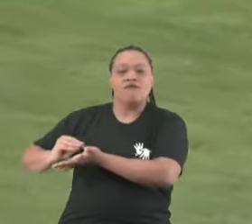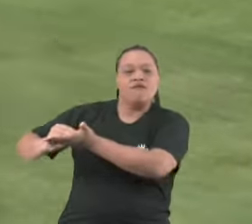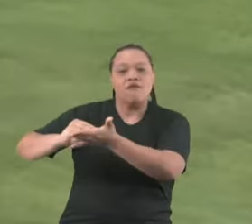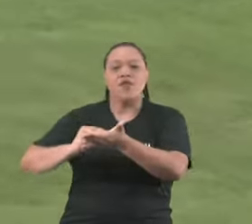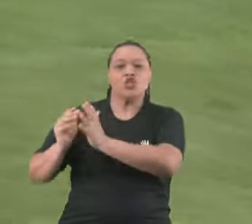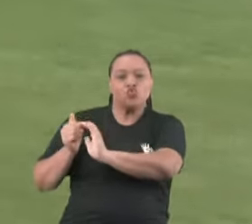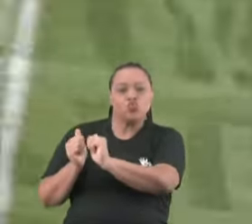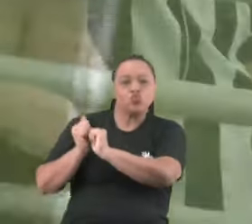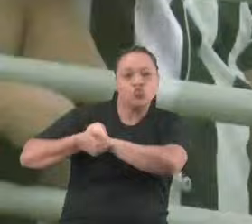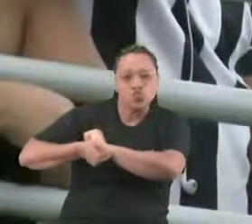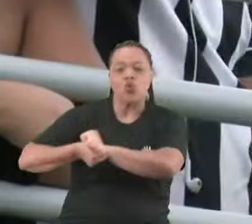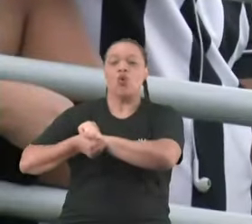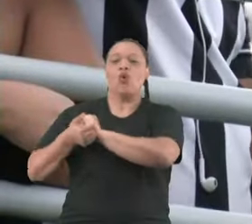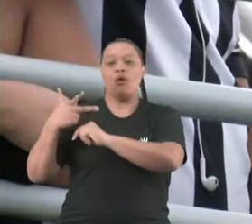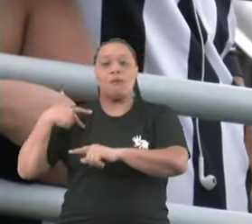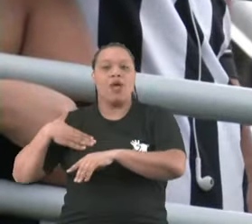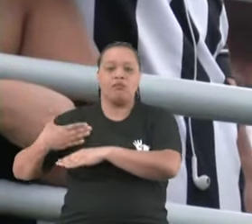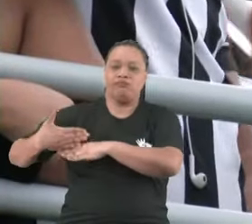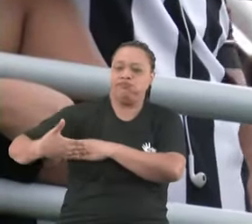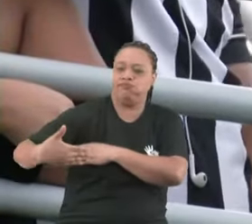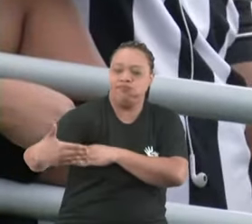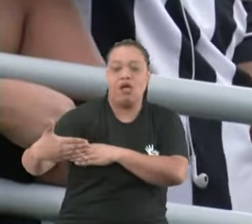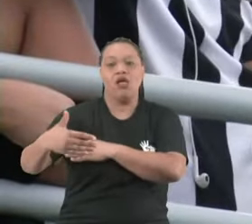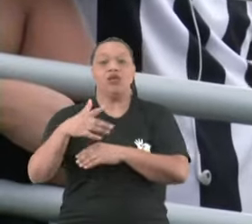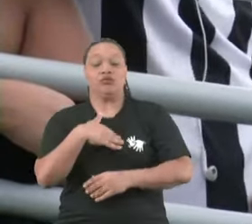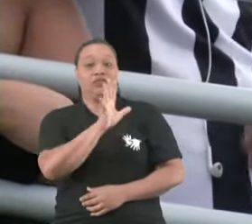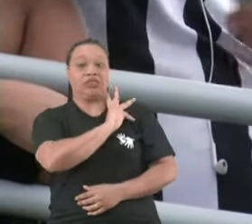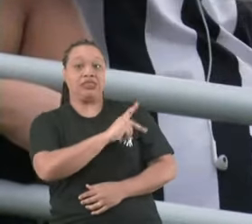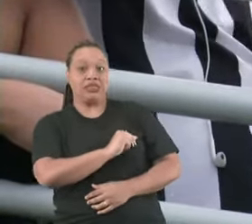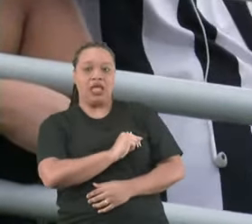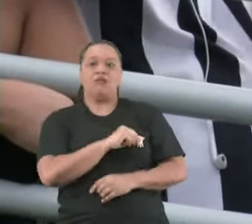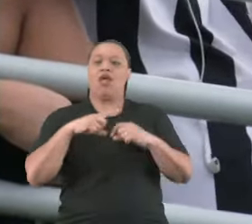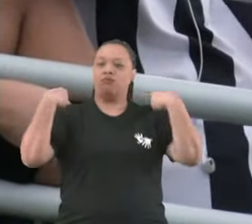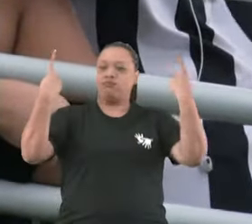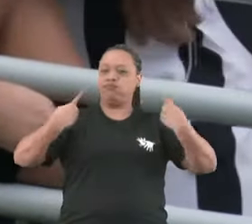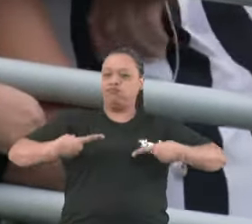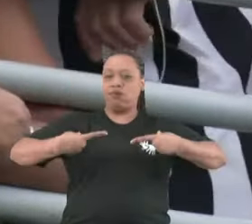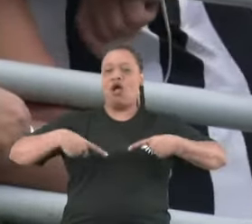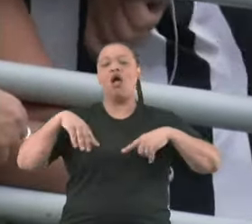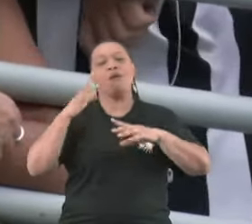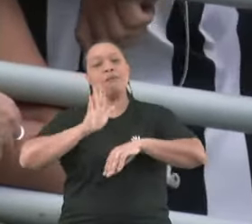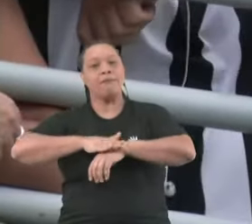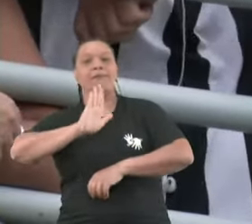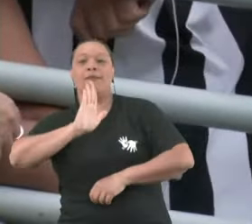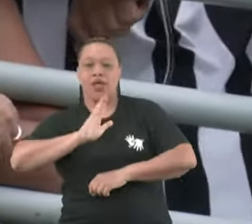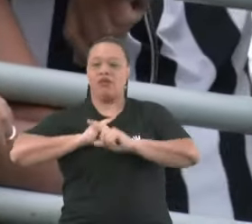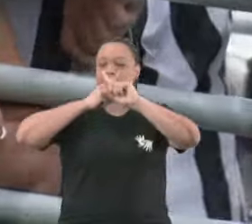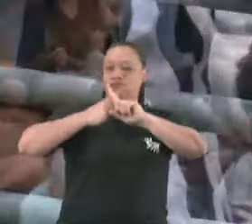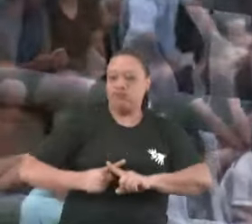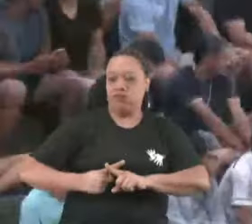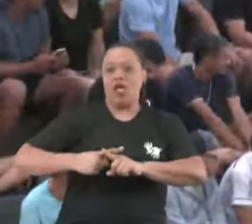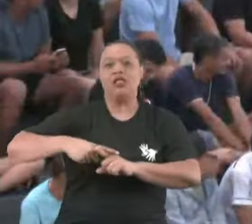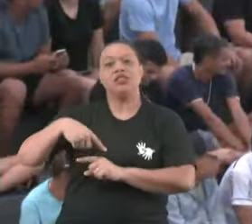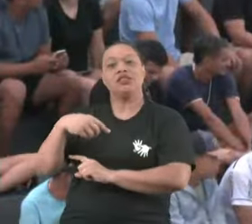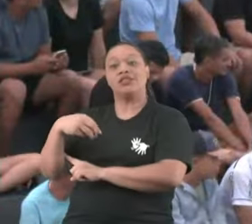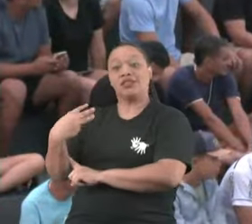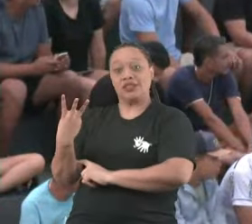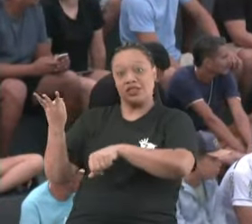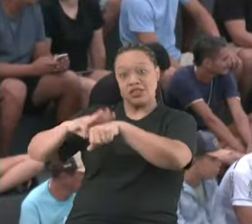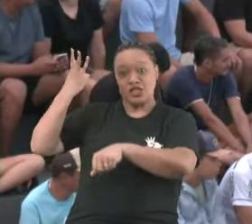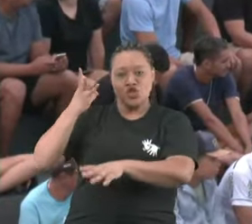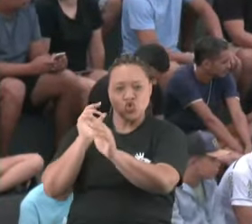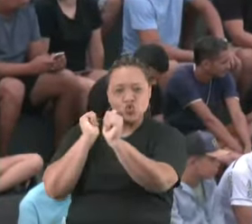jogo já há um tempo maior. O CRB enfrentou decisões, três jogos